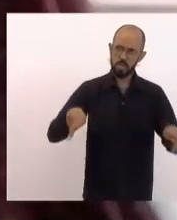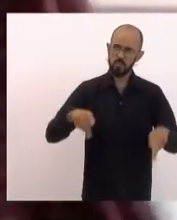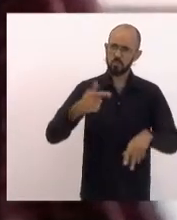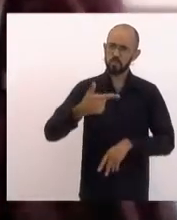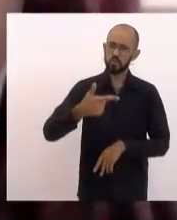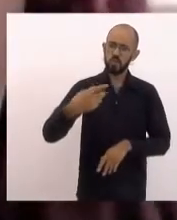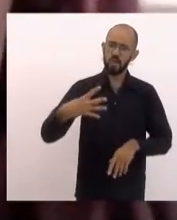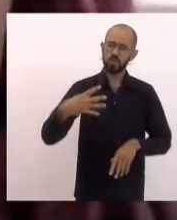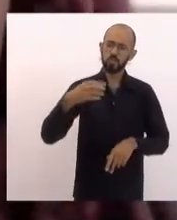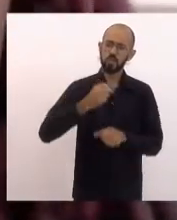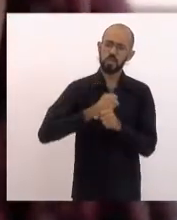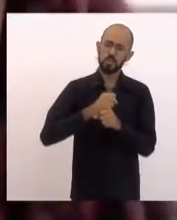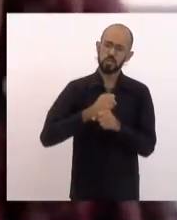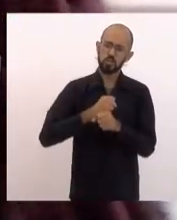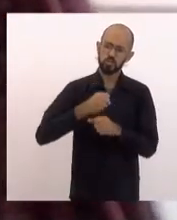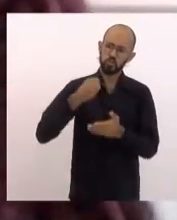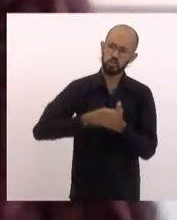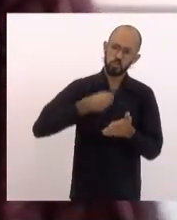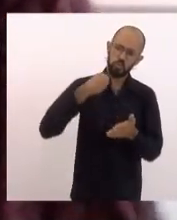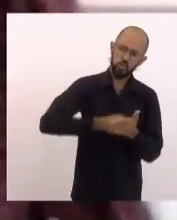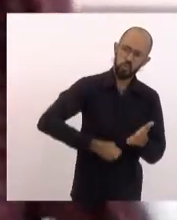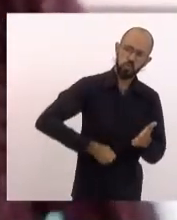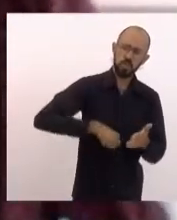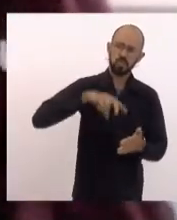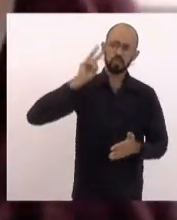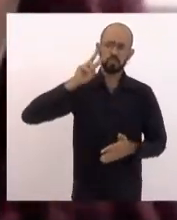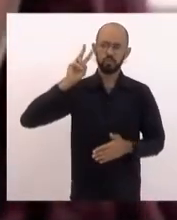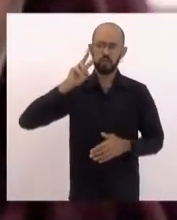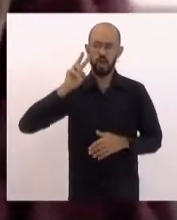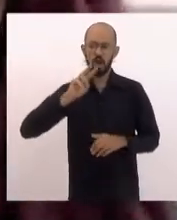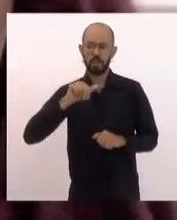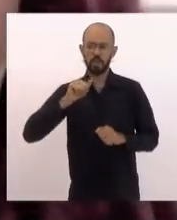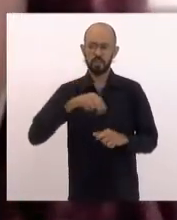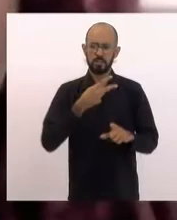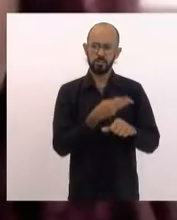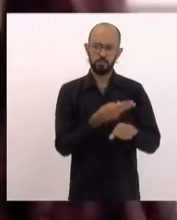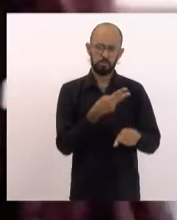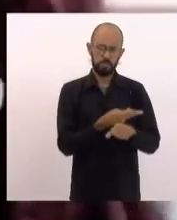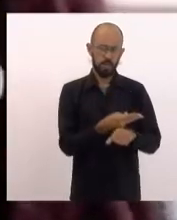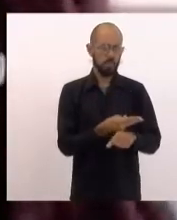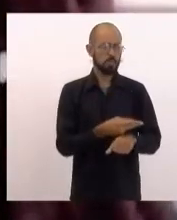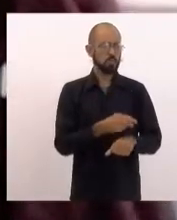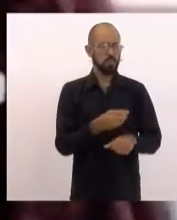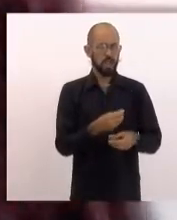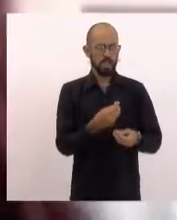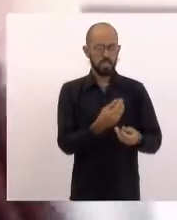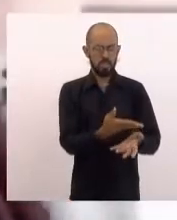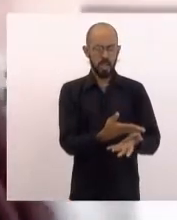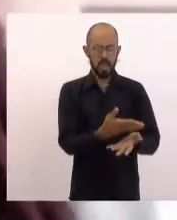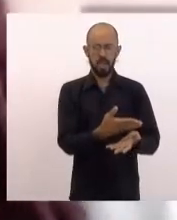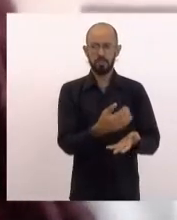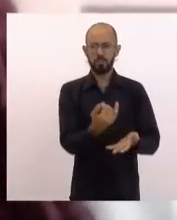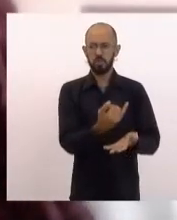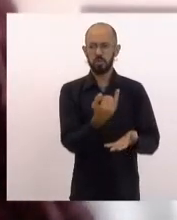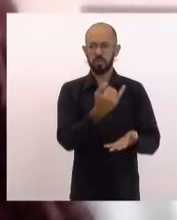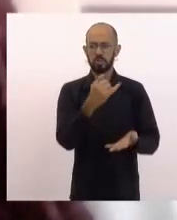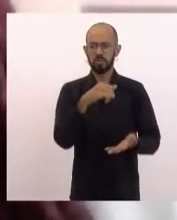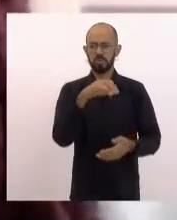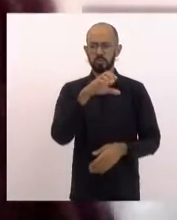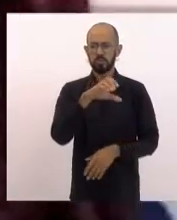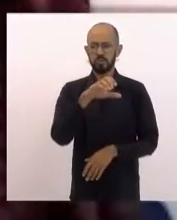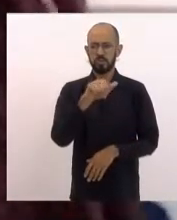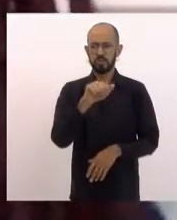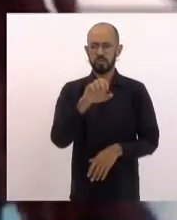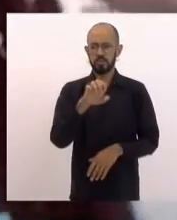de história, e esse prêmio vem coroar a trajetória do CEASME, reforçar a importância,